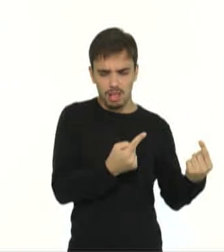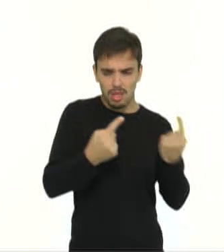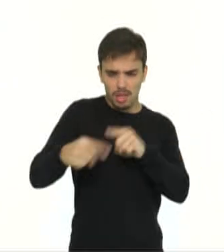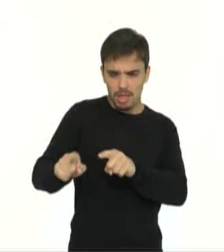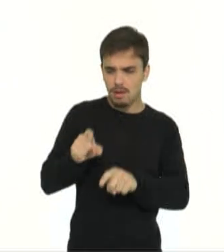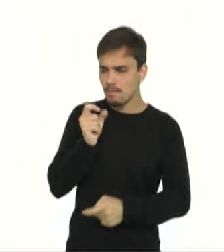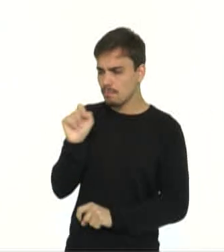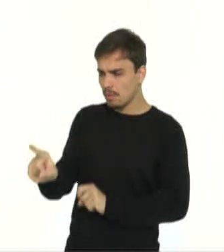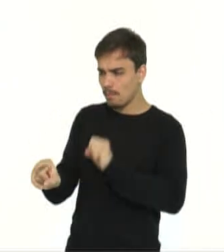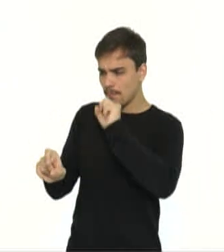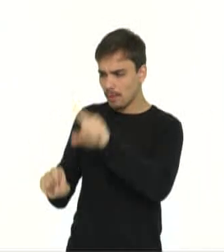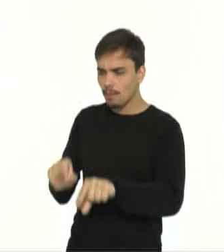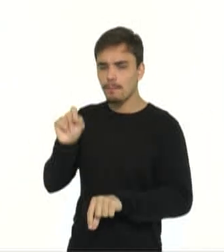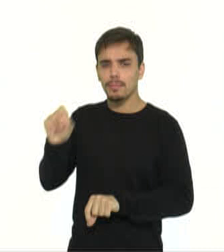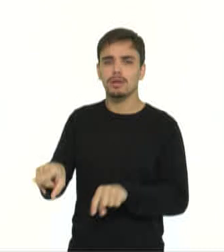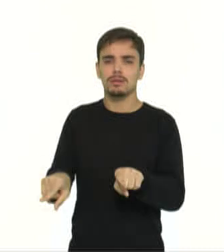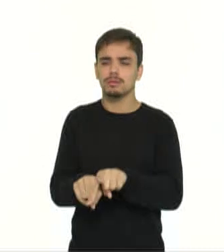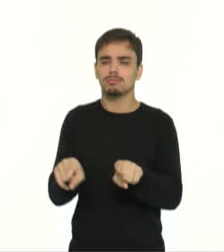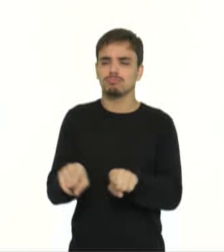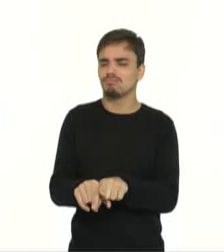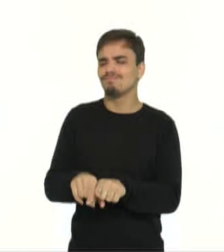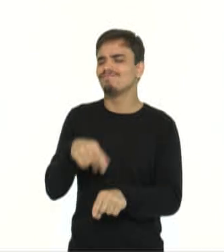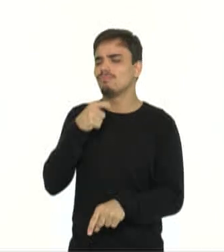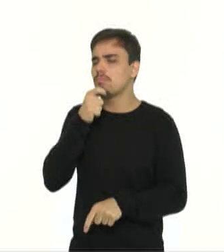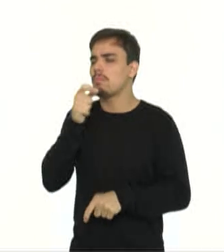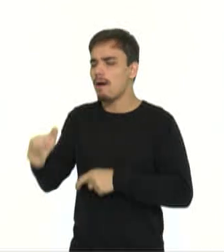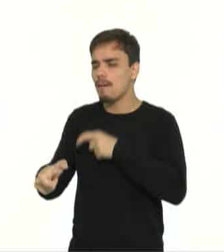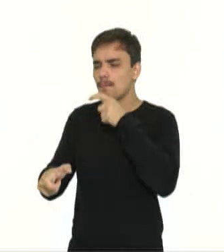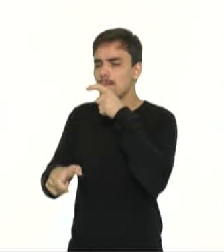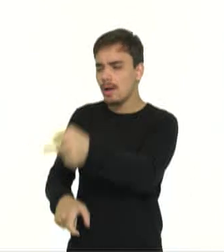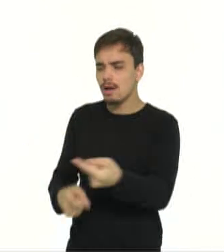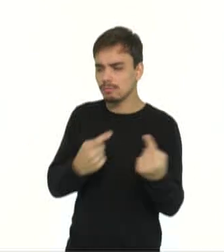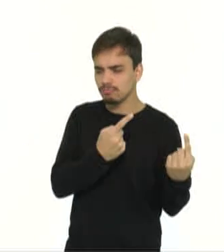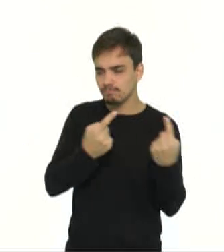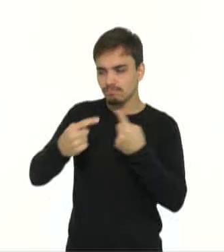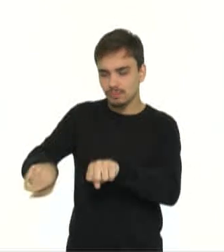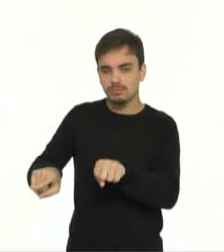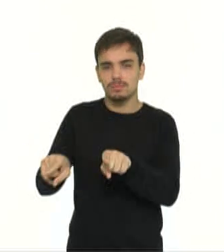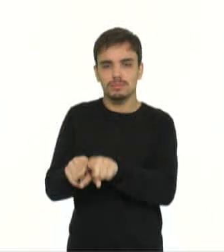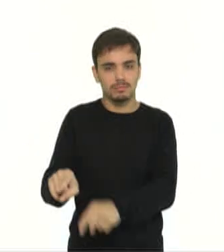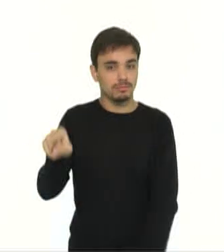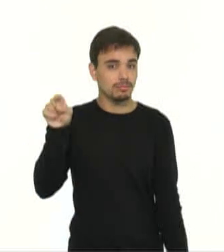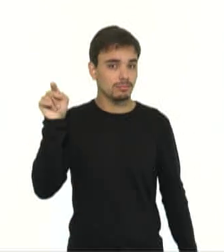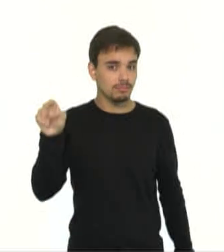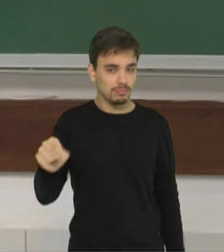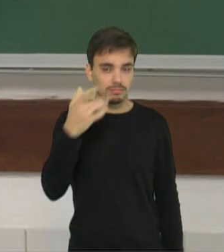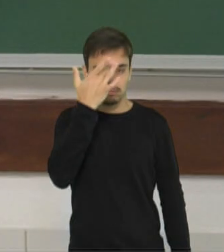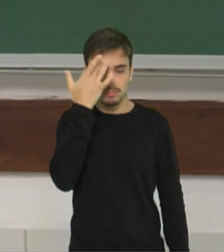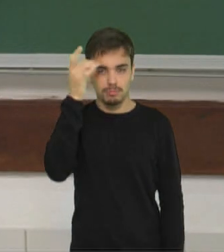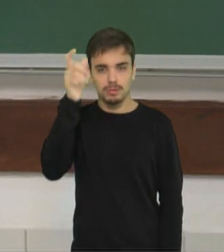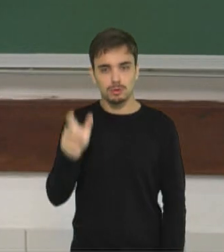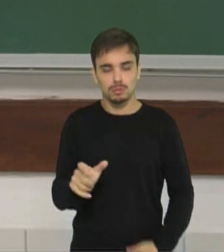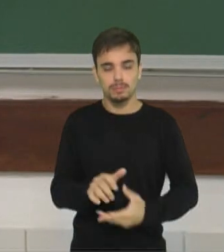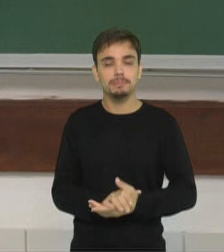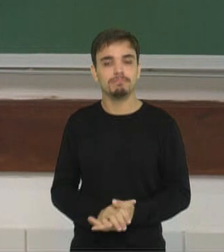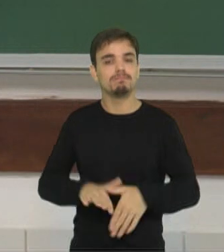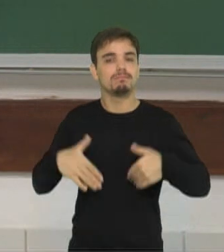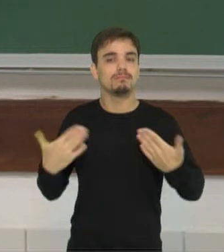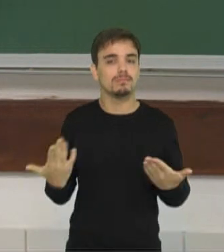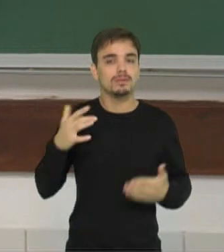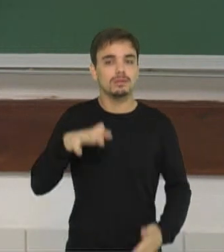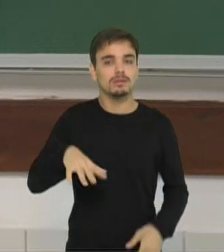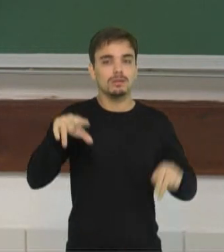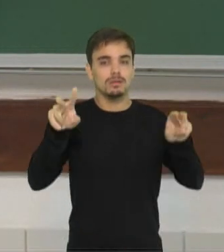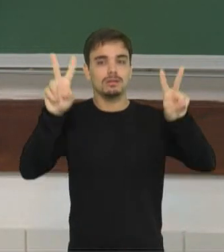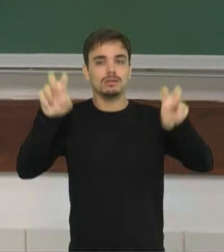pessoa, difamando, insultando ou atacando covardemente uma pessoa. Veja, esse